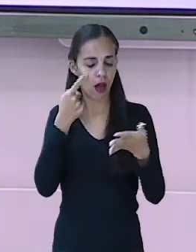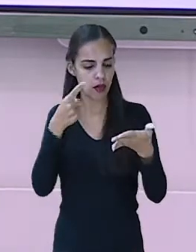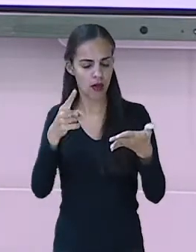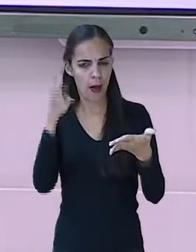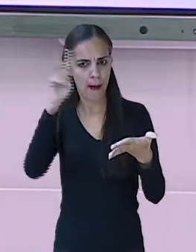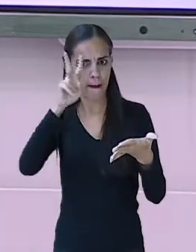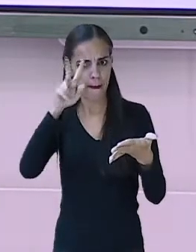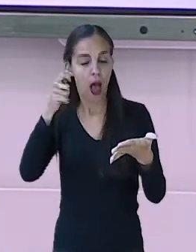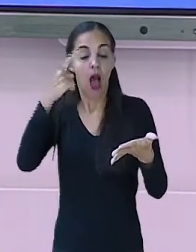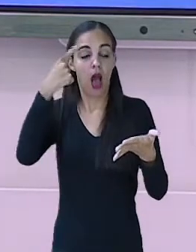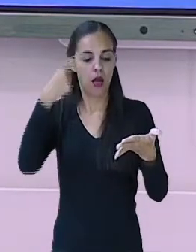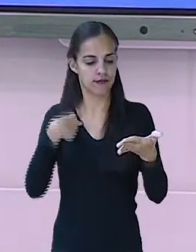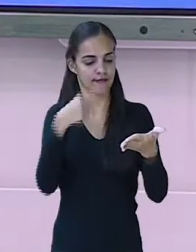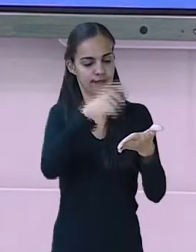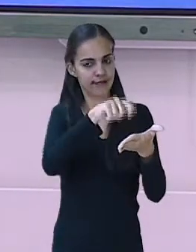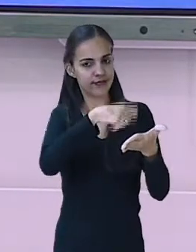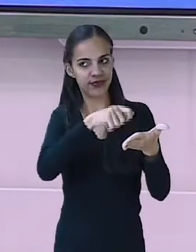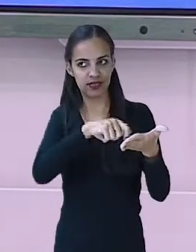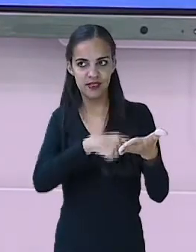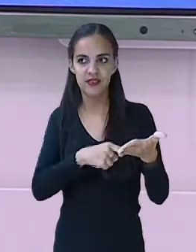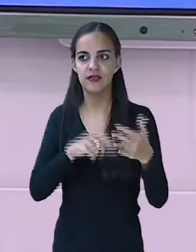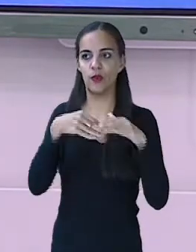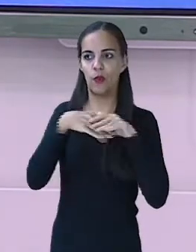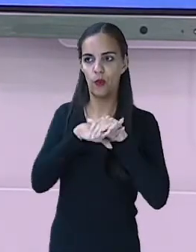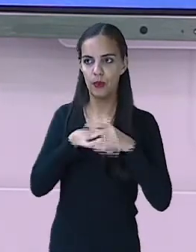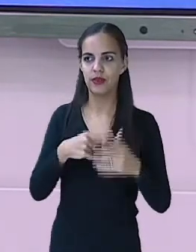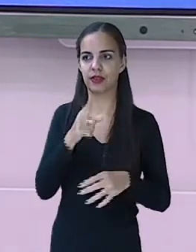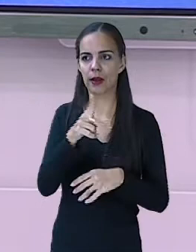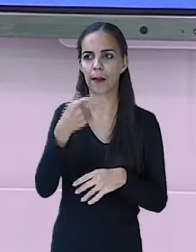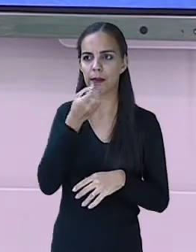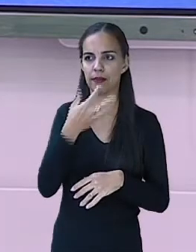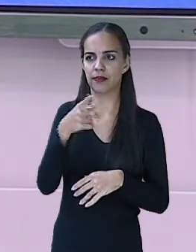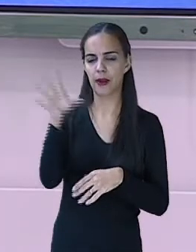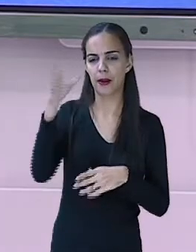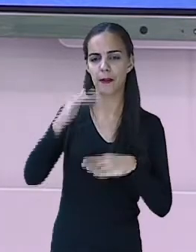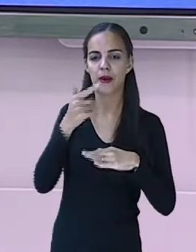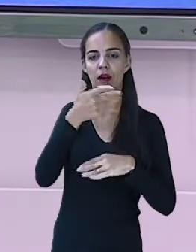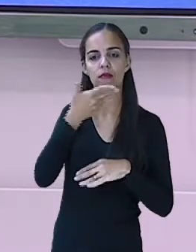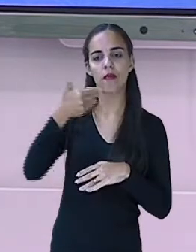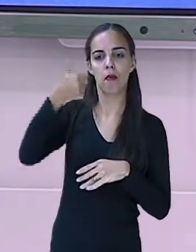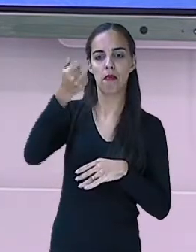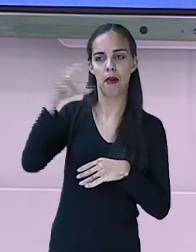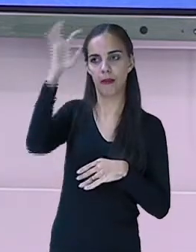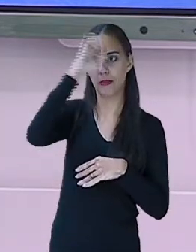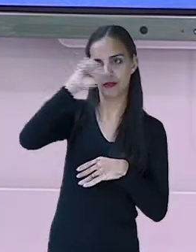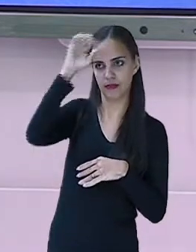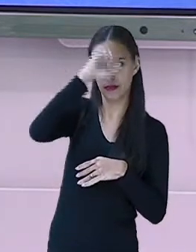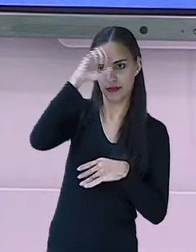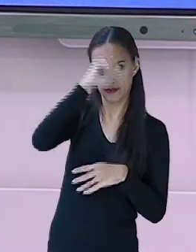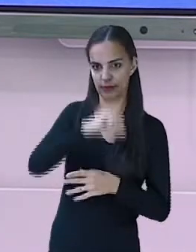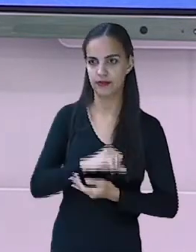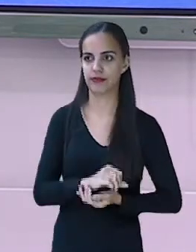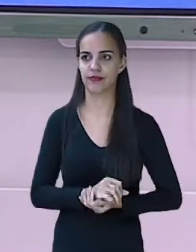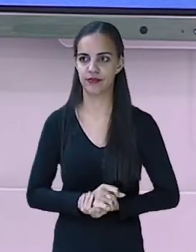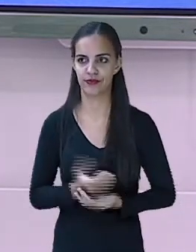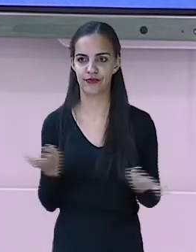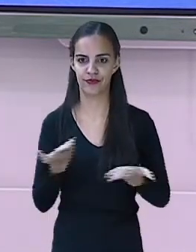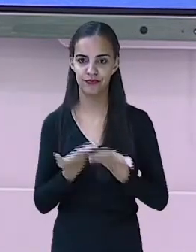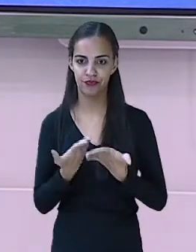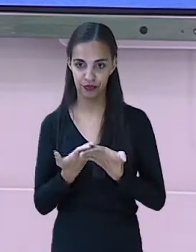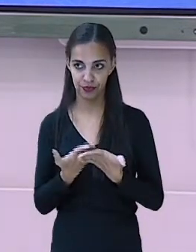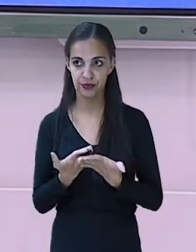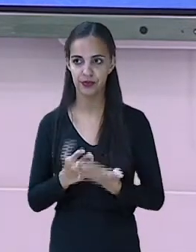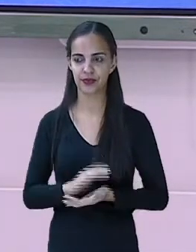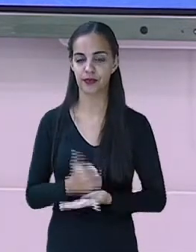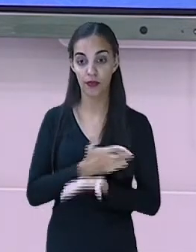achar interessante conveniente para melhorar a sua aprendizagem na aula